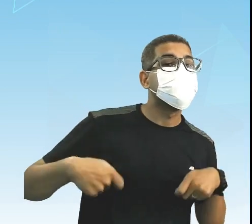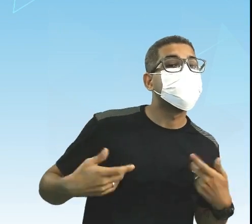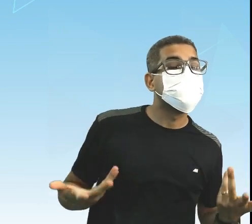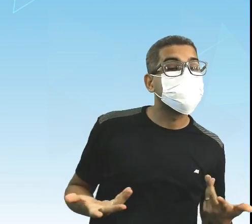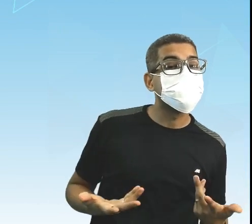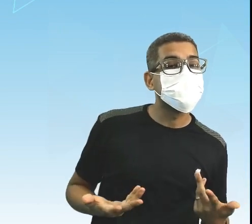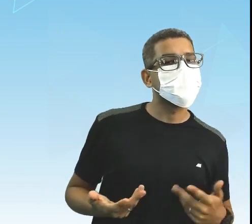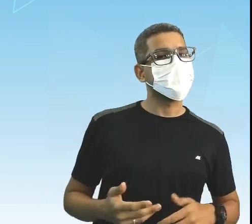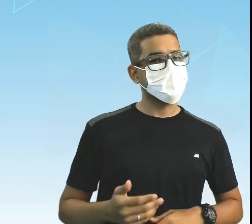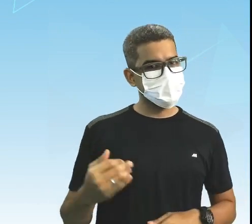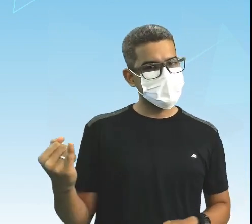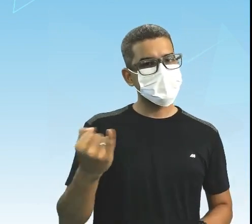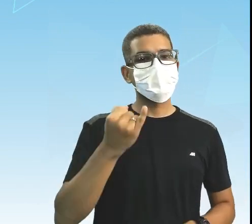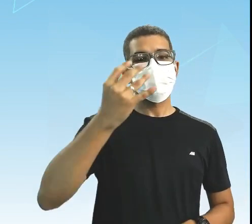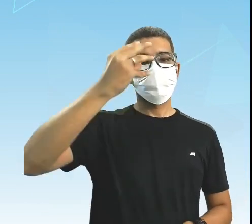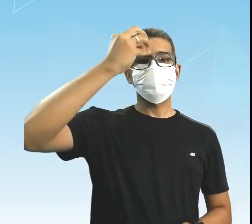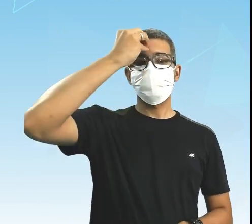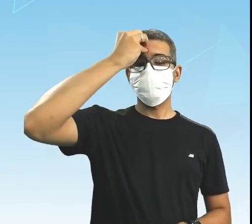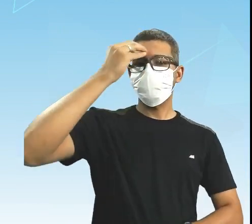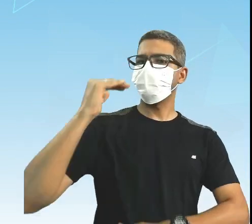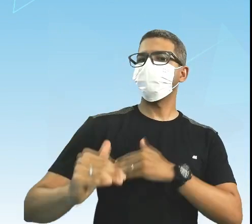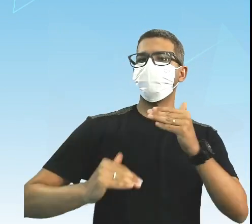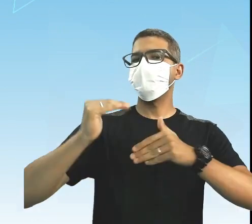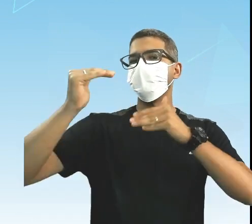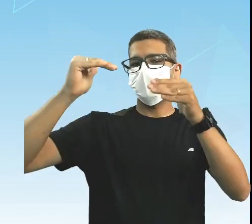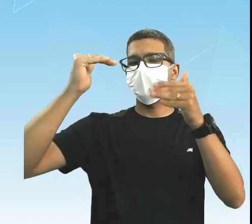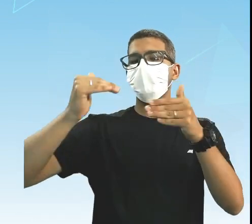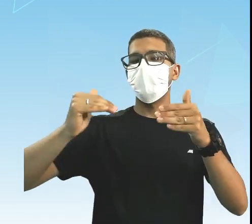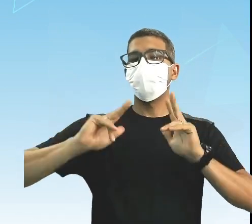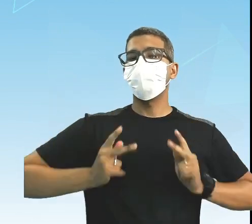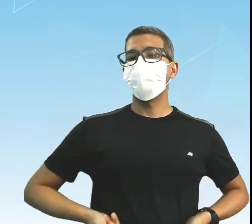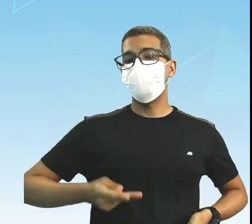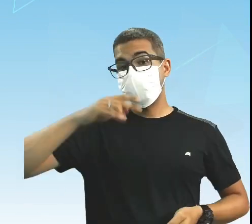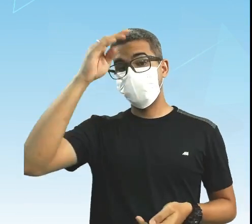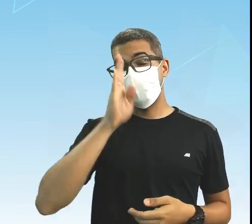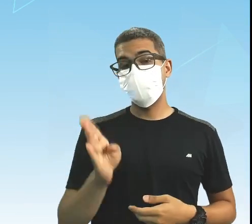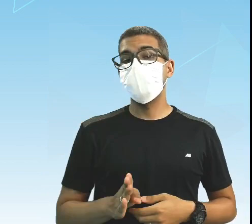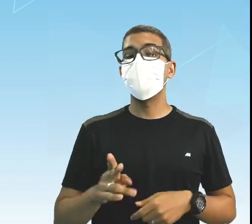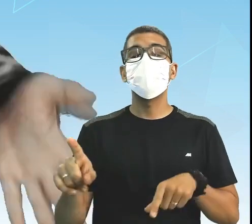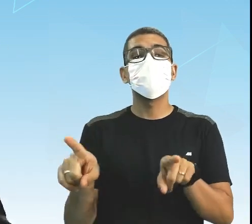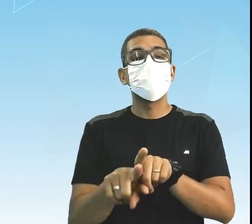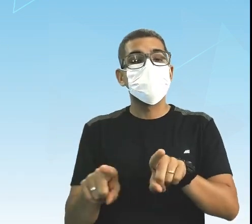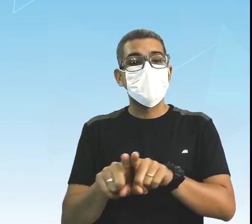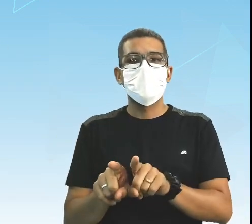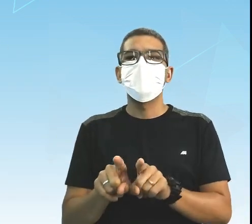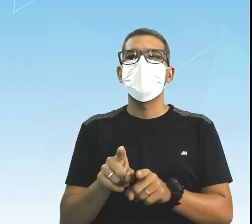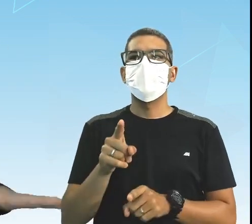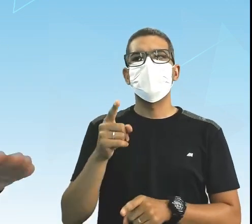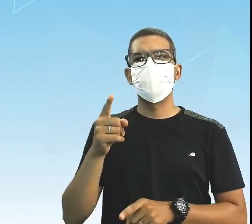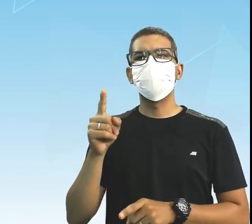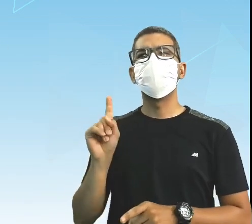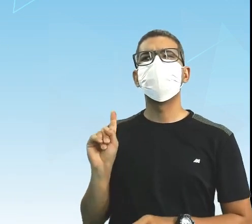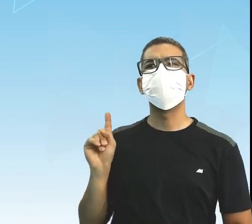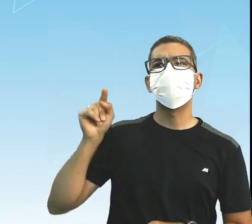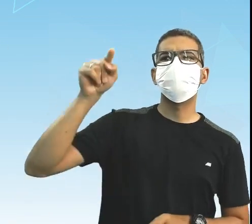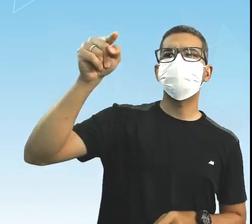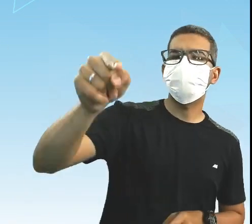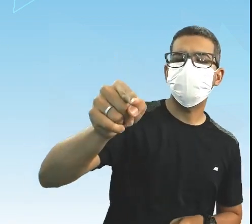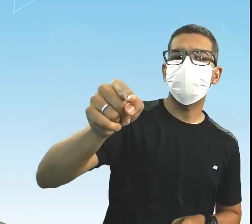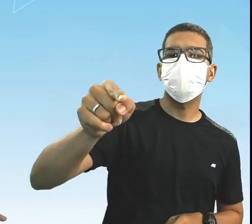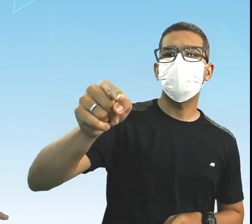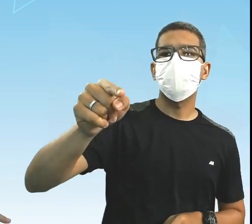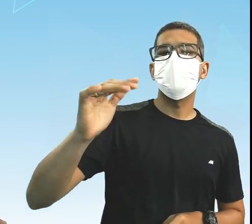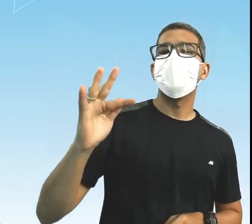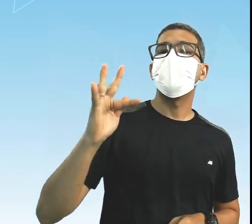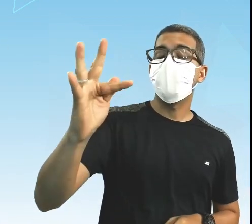importantes para você crescer como cidadão brasileiro, saber ir lá, saber dos seus direitos e deveres desde pequenininho, para quando